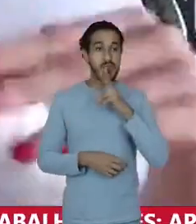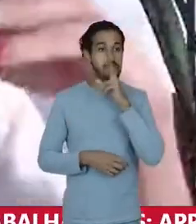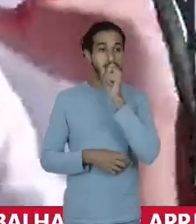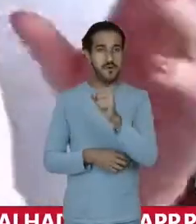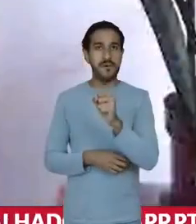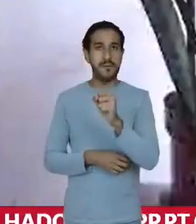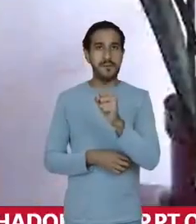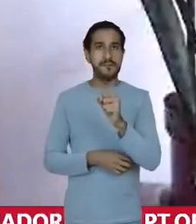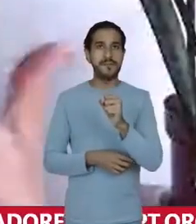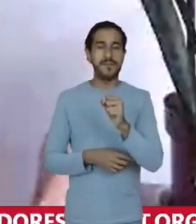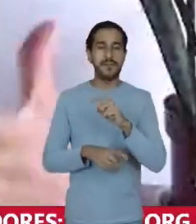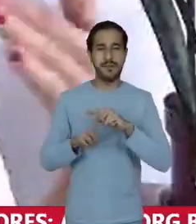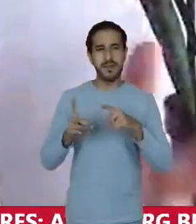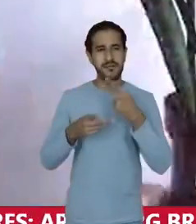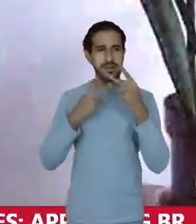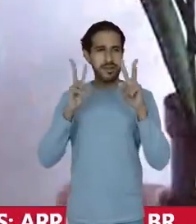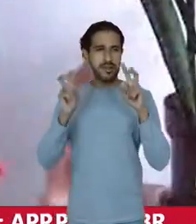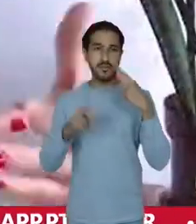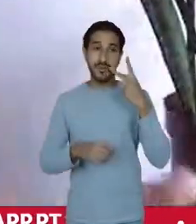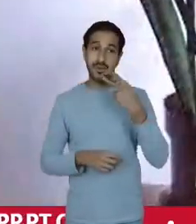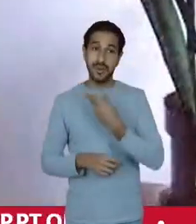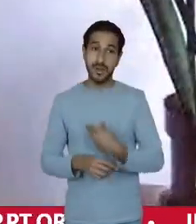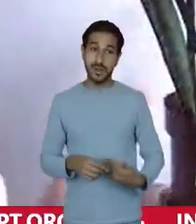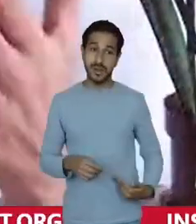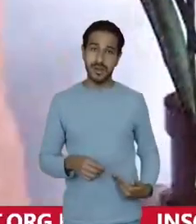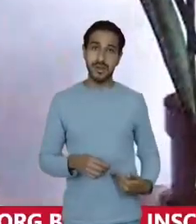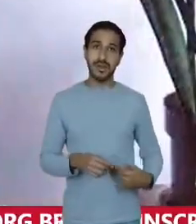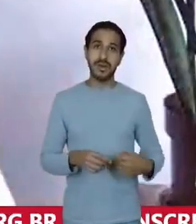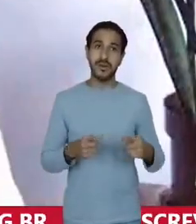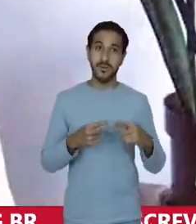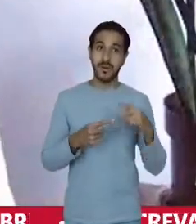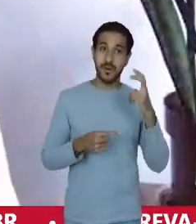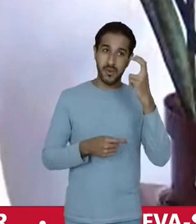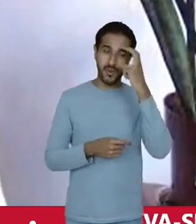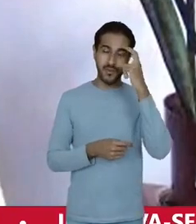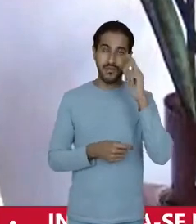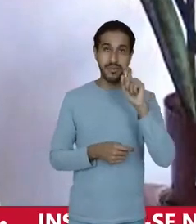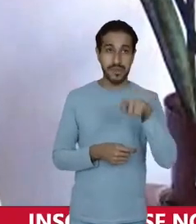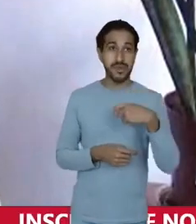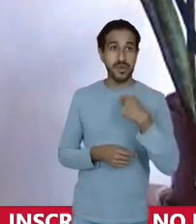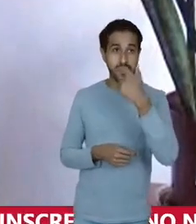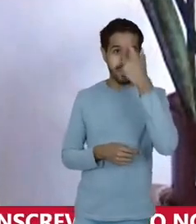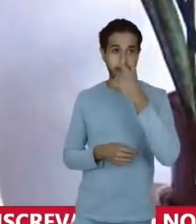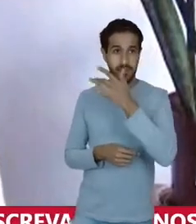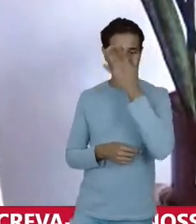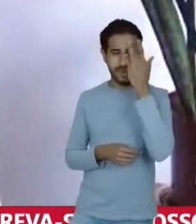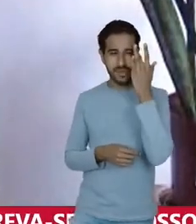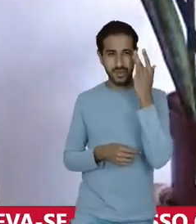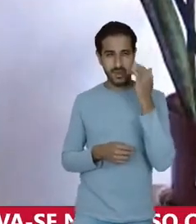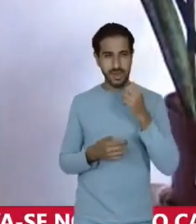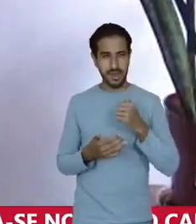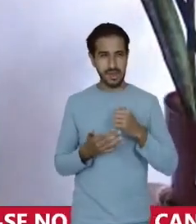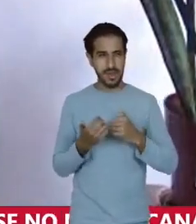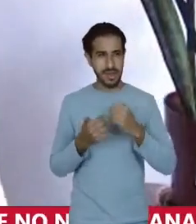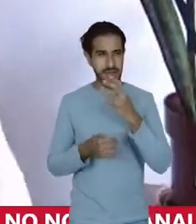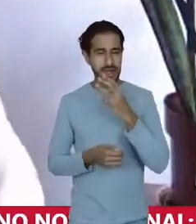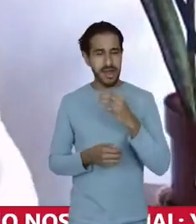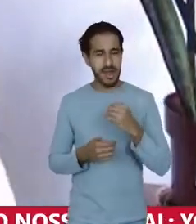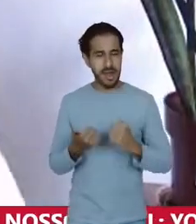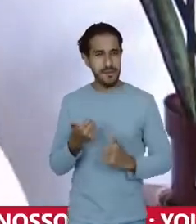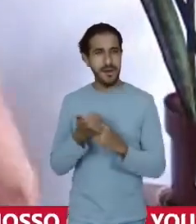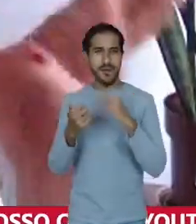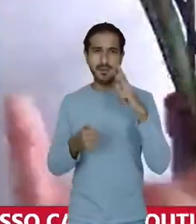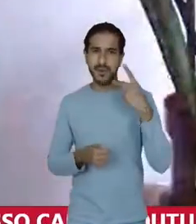imenso, né? Gigante. Mas falando de políticas públicas aí para a cultura, e sim, eu sou uma pessoa que acompanha as políticas públicas para a